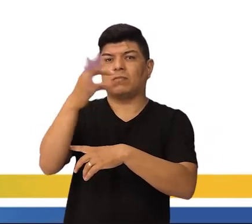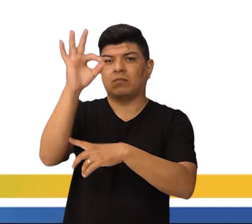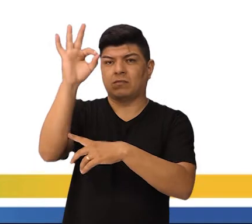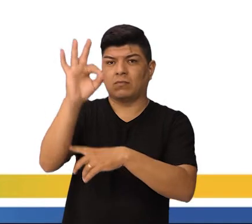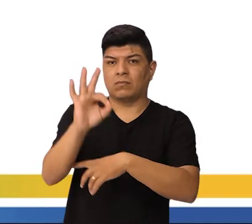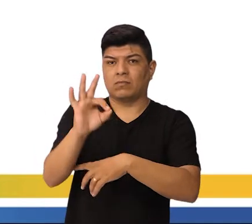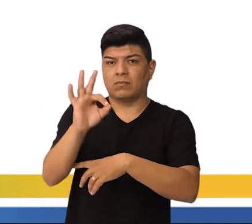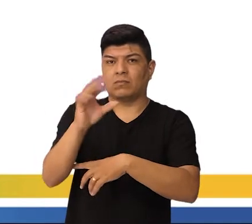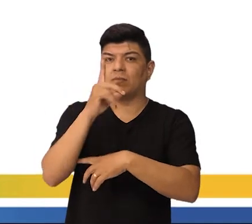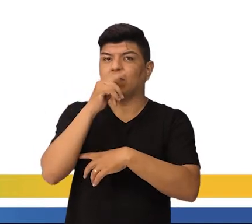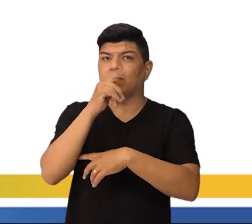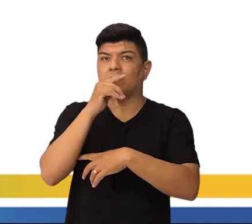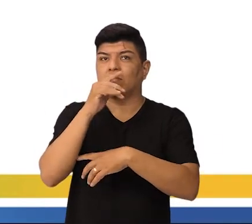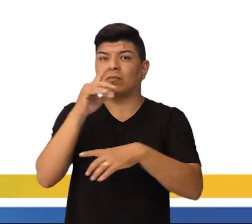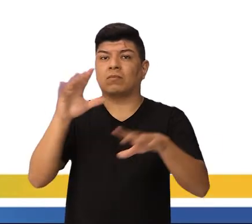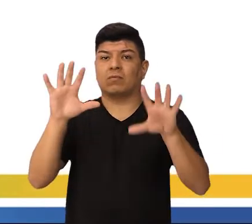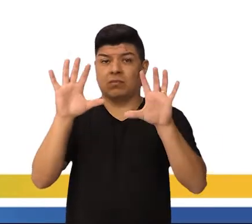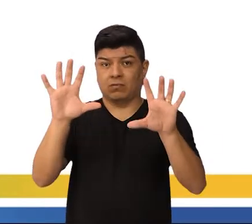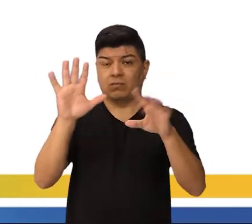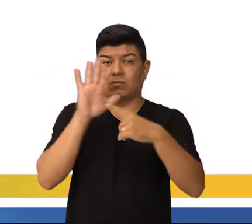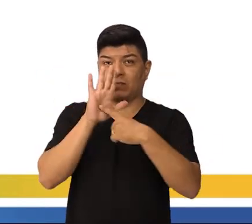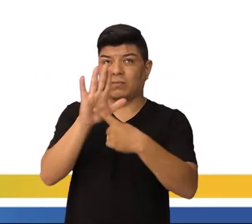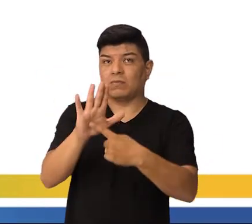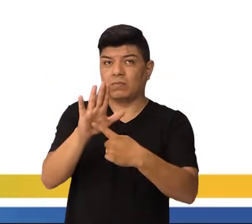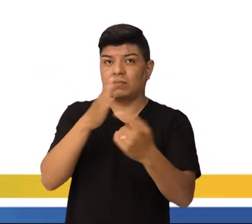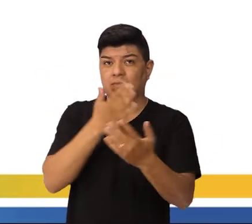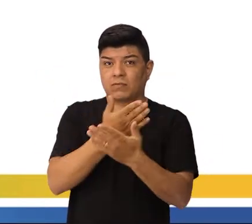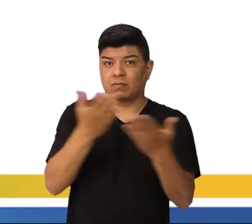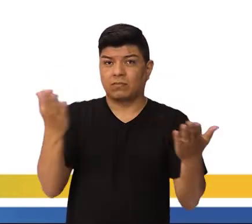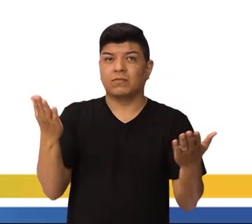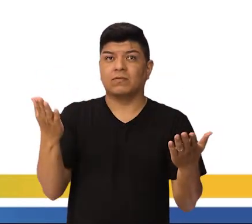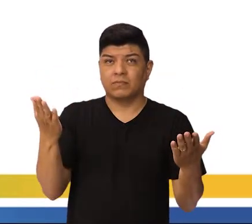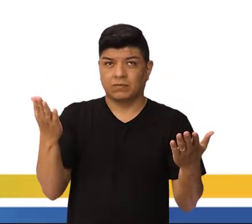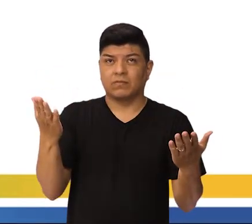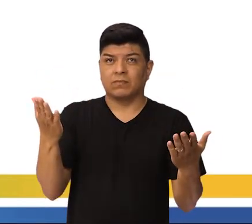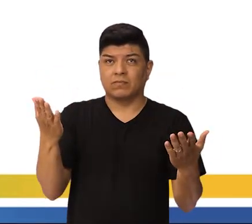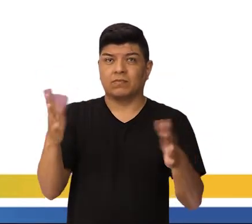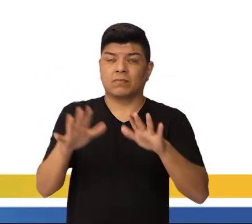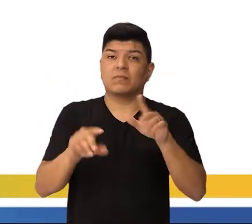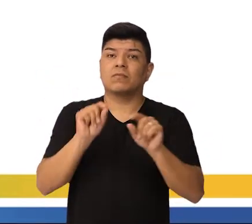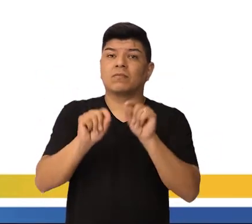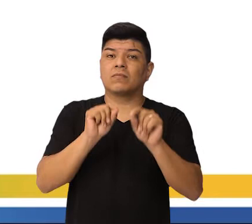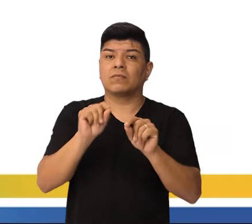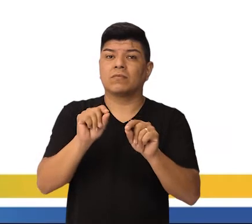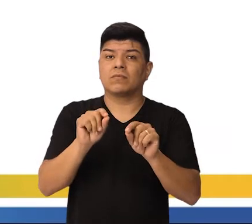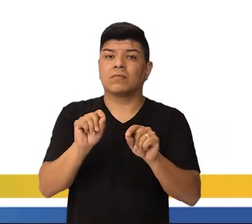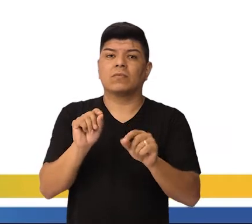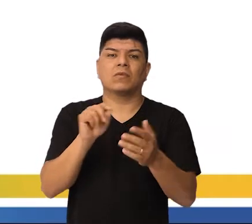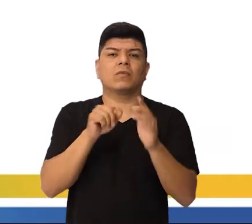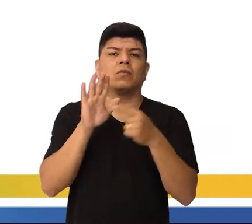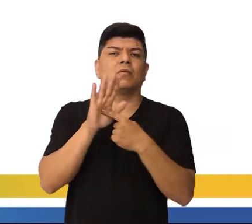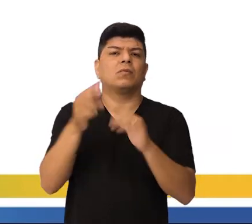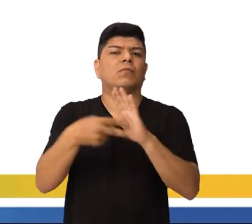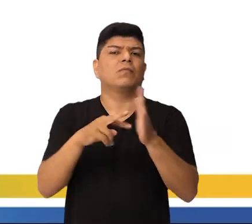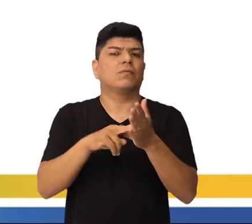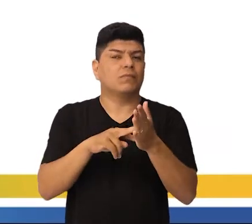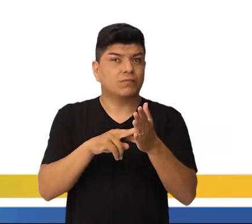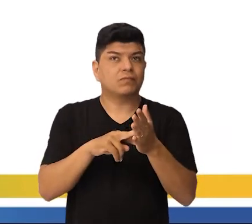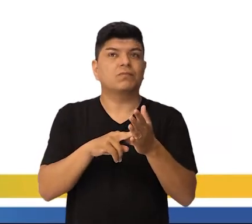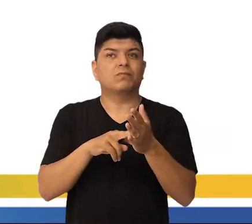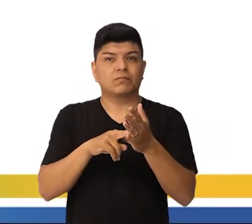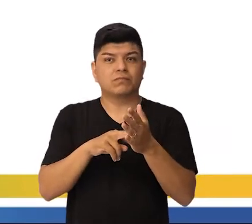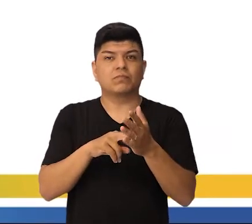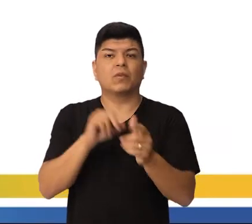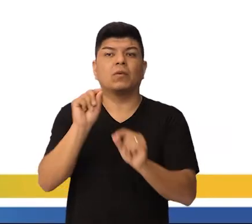54% de umidade. Aí eu queria mostrar para vocês nessa fita métrica o que isso representa. Olha só, o